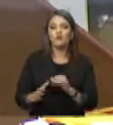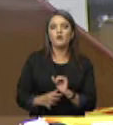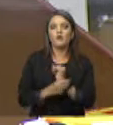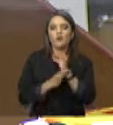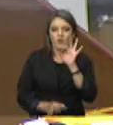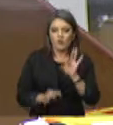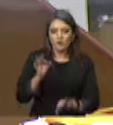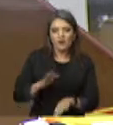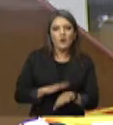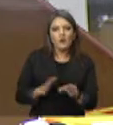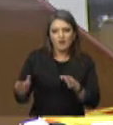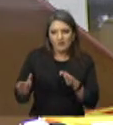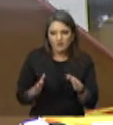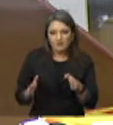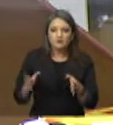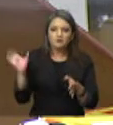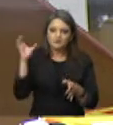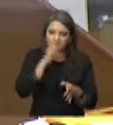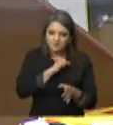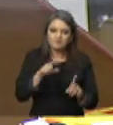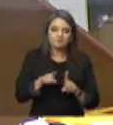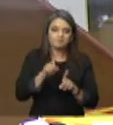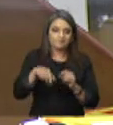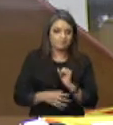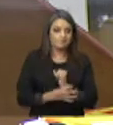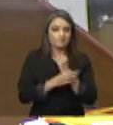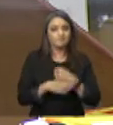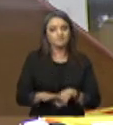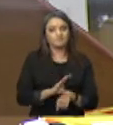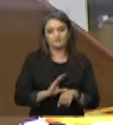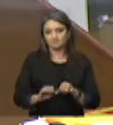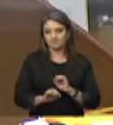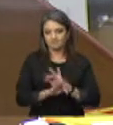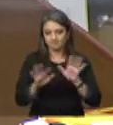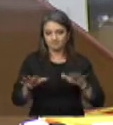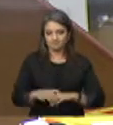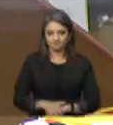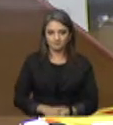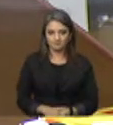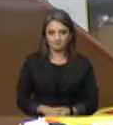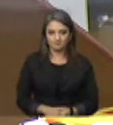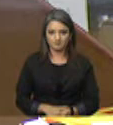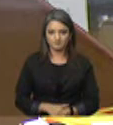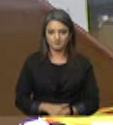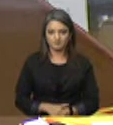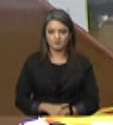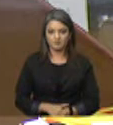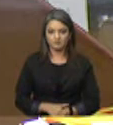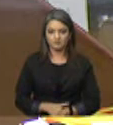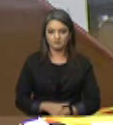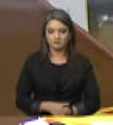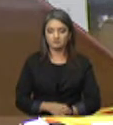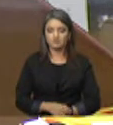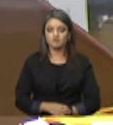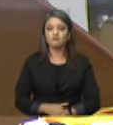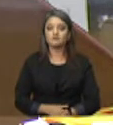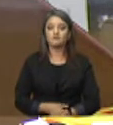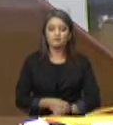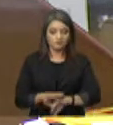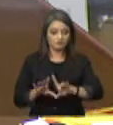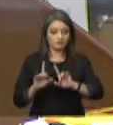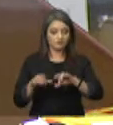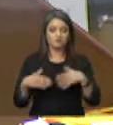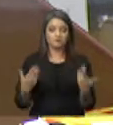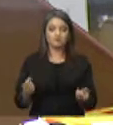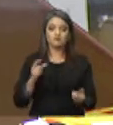lhe assegura o julgamento em tempo razoável que aliás É uma garantia constitucional expressa parece-me portanto que estamos